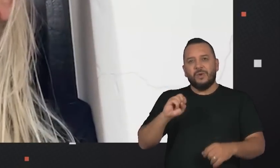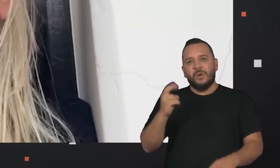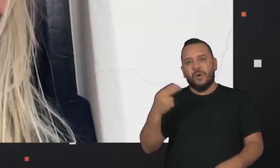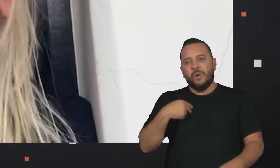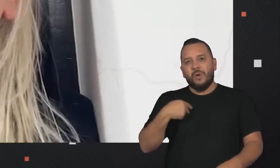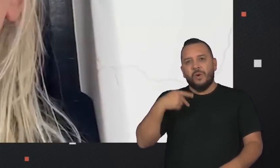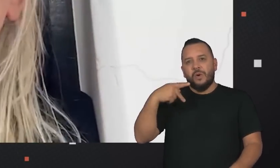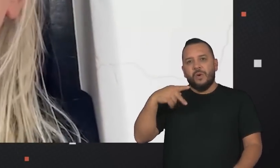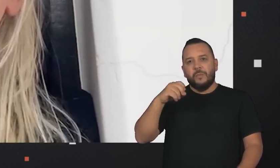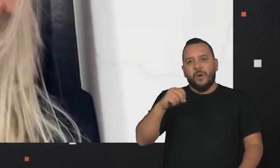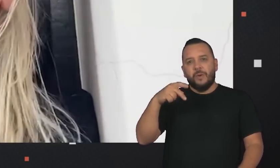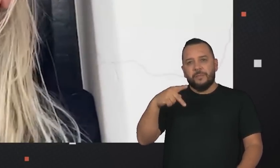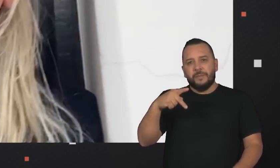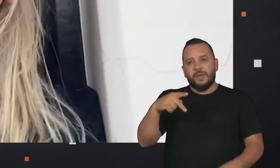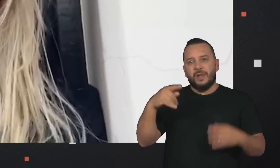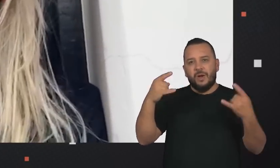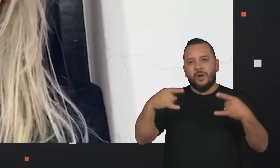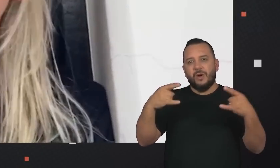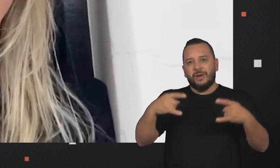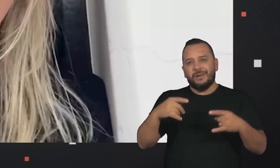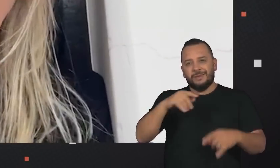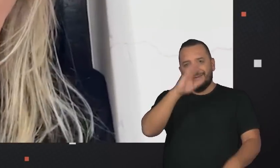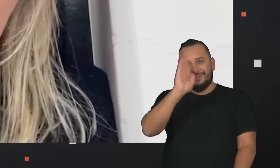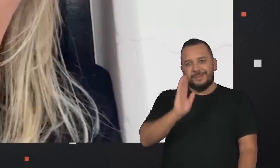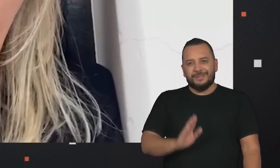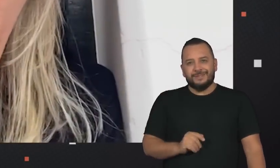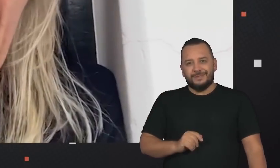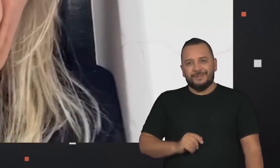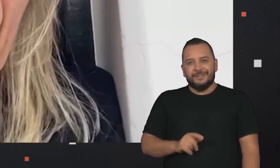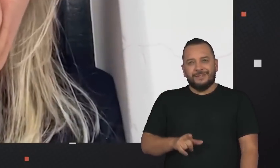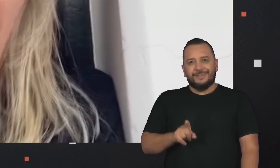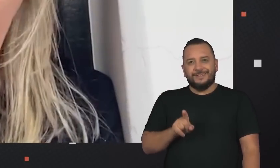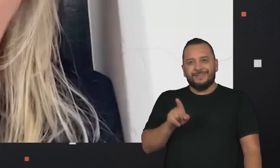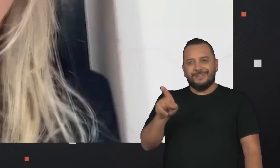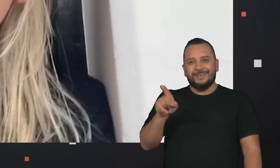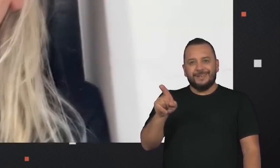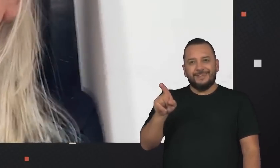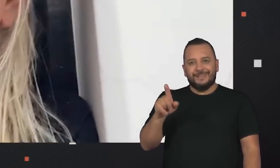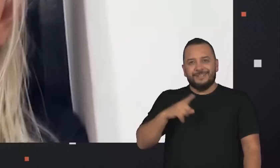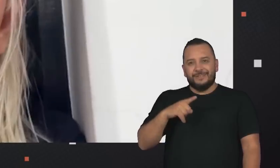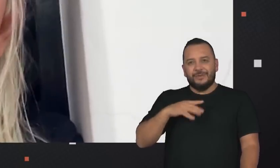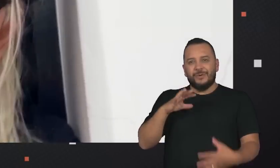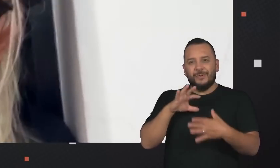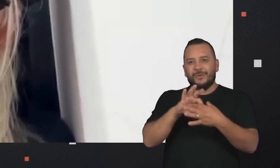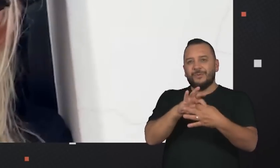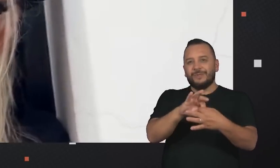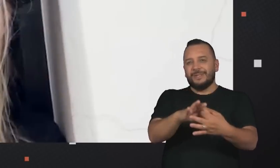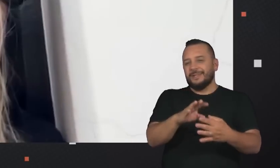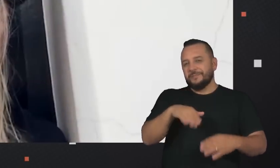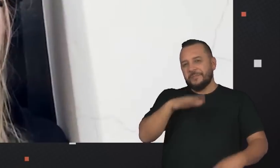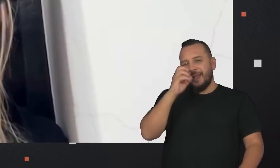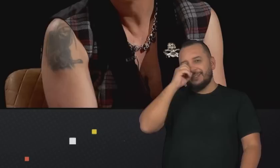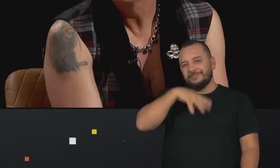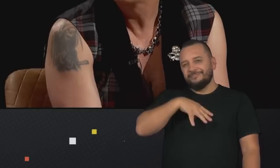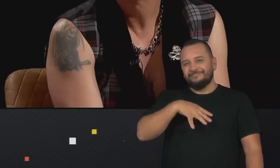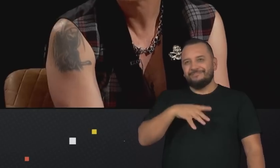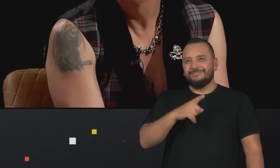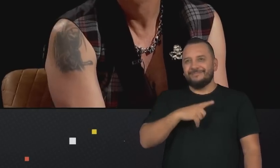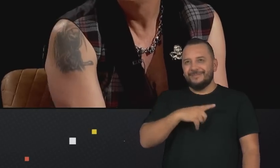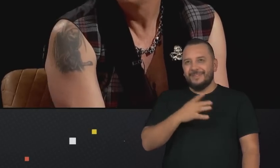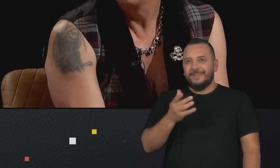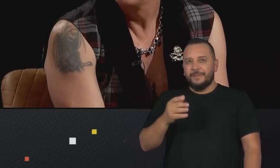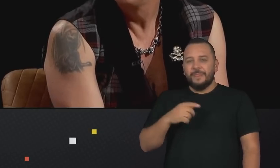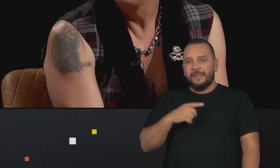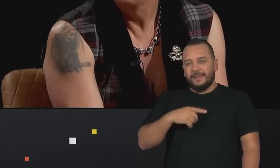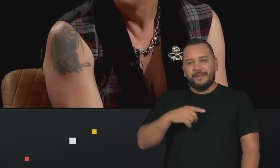que estava sendo feito no Brasil. E ele vinha com um texto mais ácido, sabe? A Garota